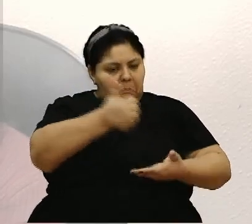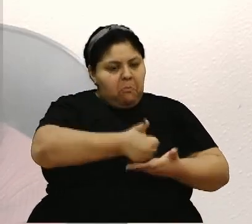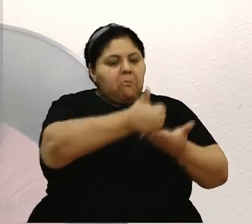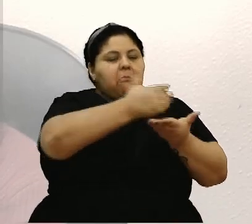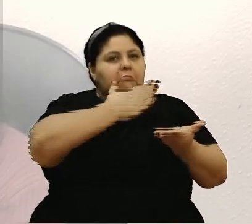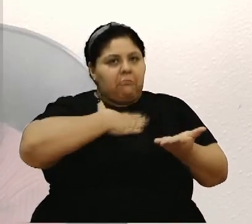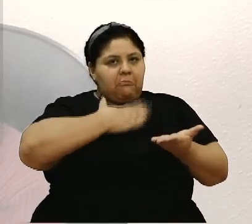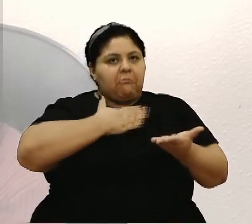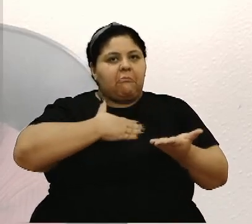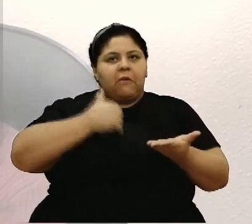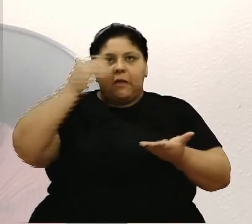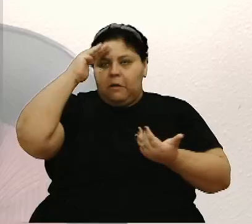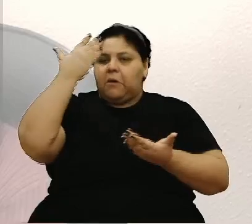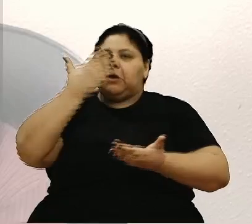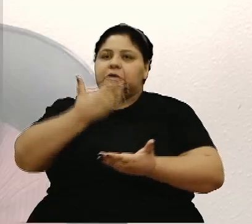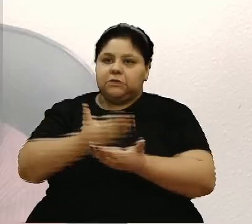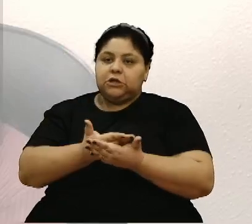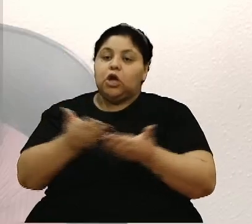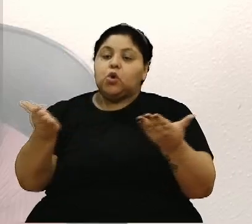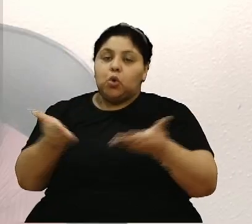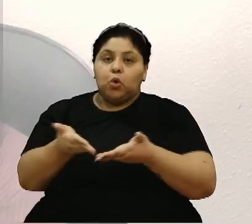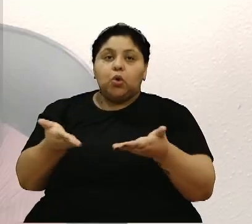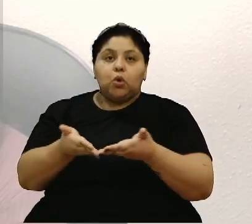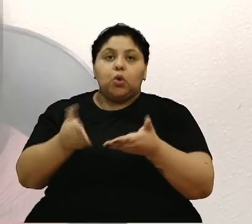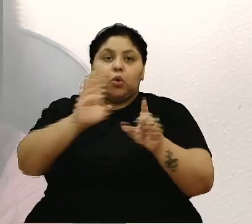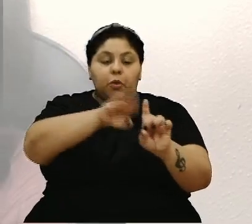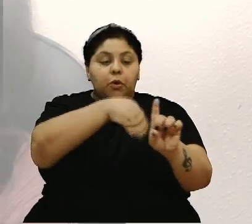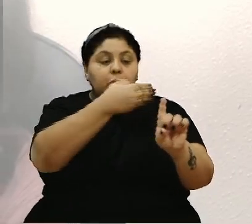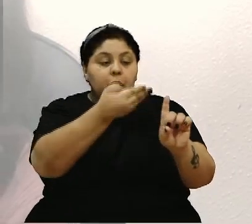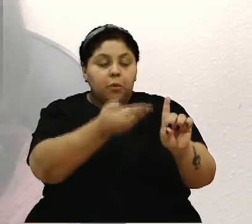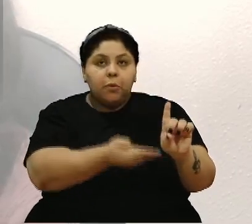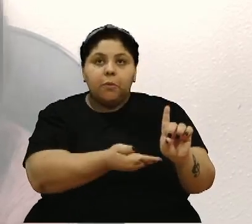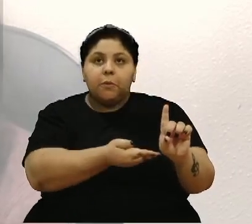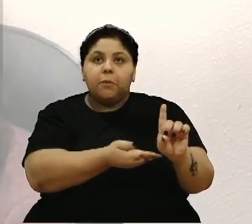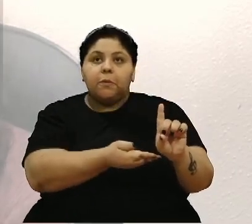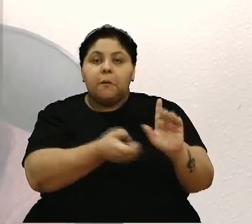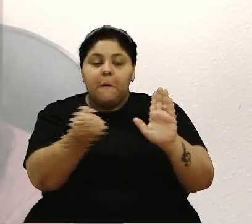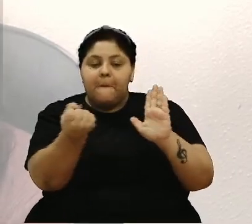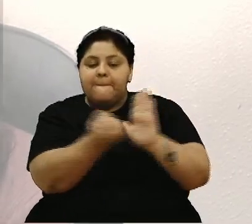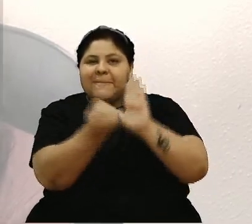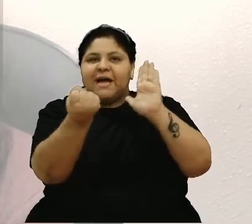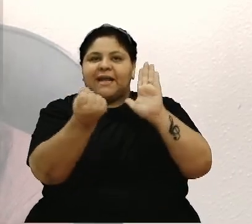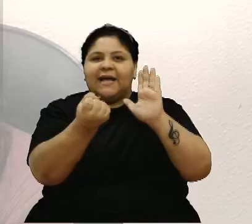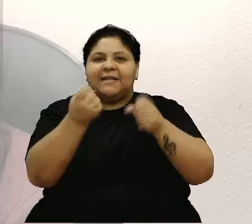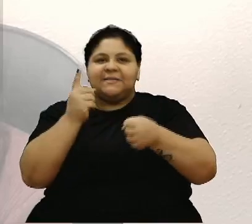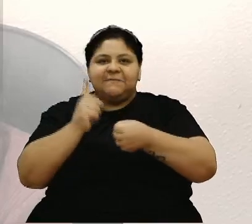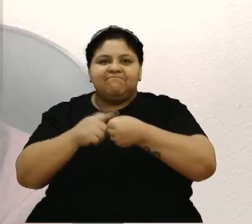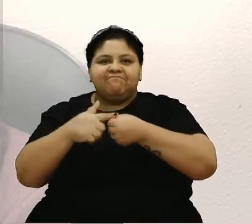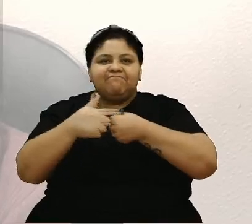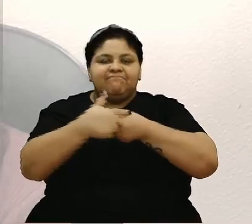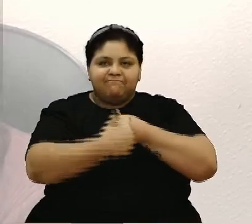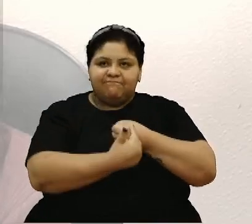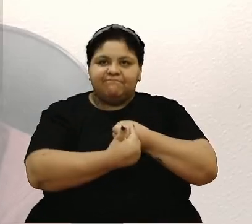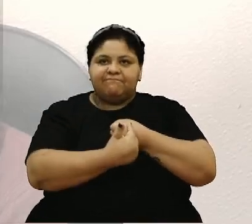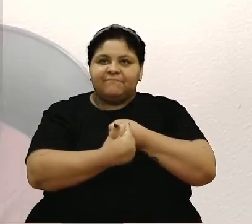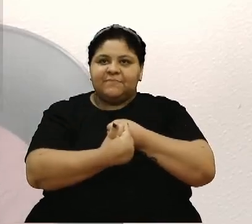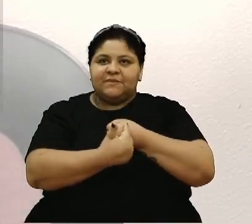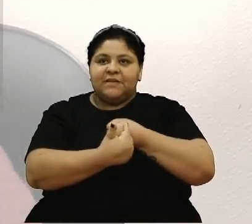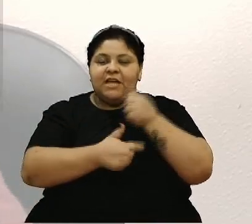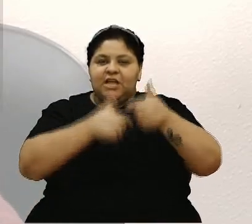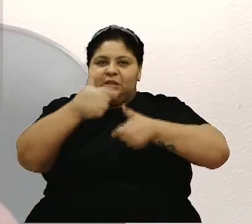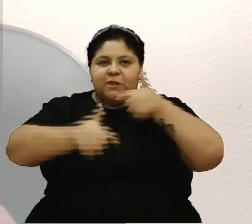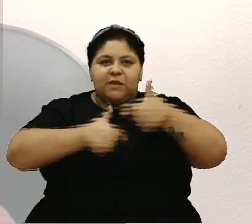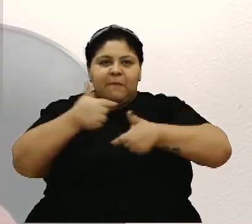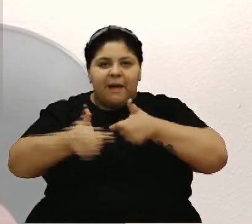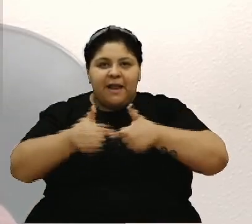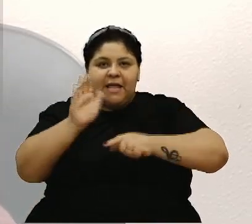Eu tenho certeza absoluta que hoje essa homenagem vai ficar eternizada em nossa cidade, nosso município, que tu tanto trabalha, que tu